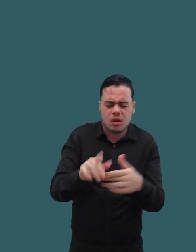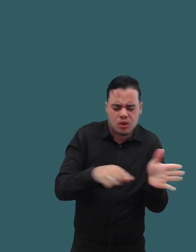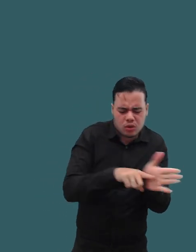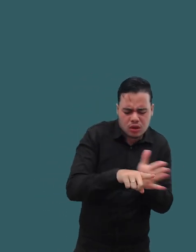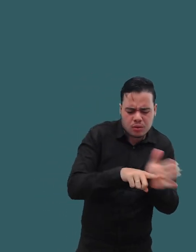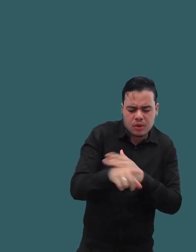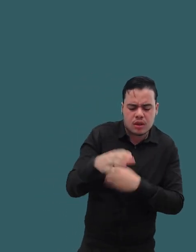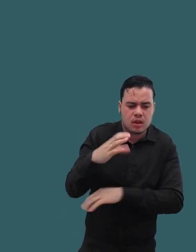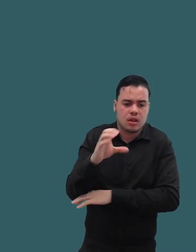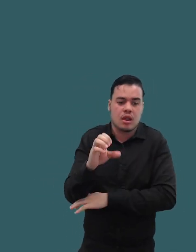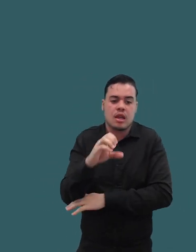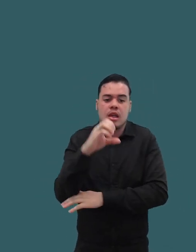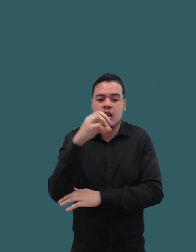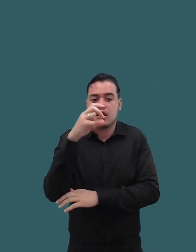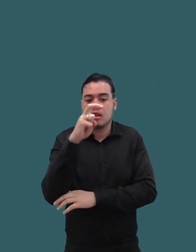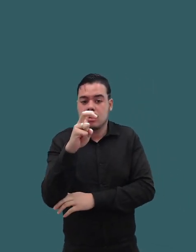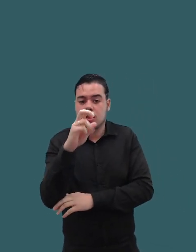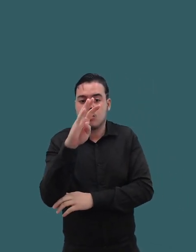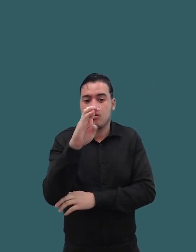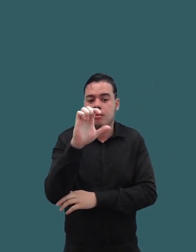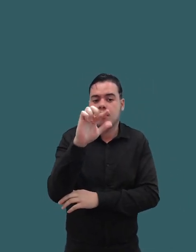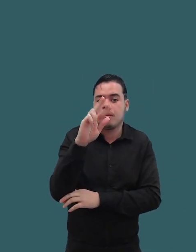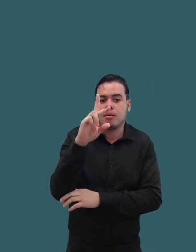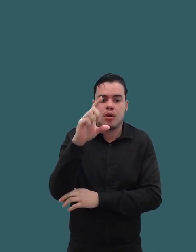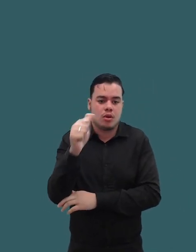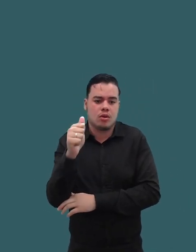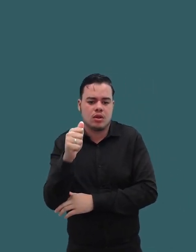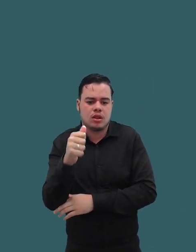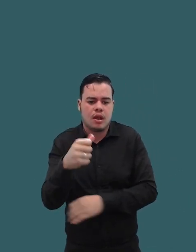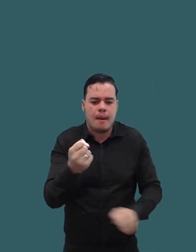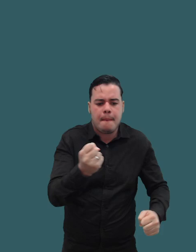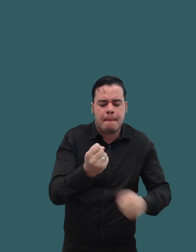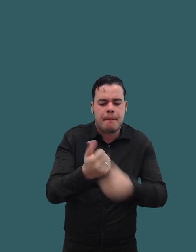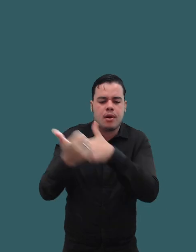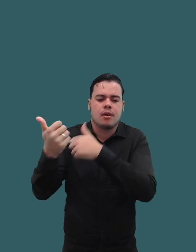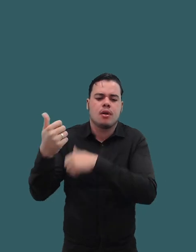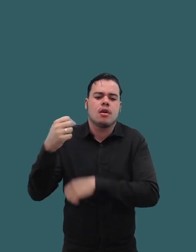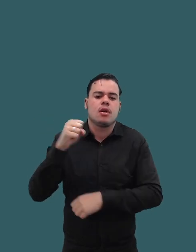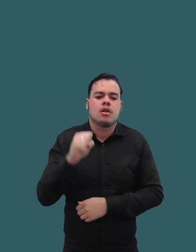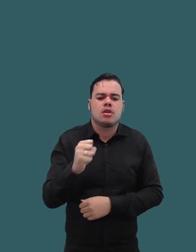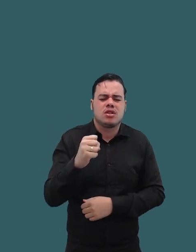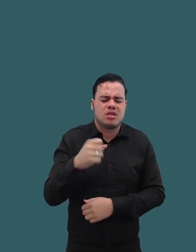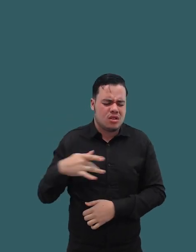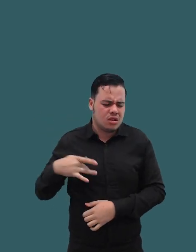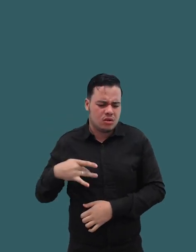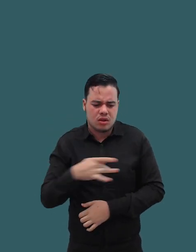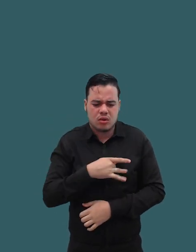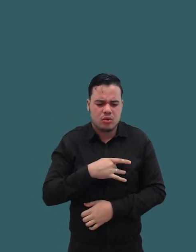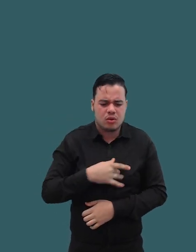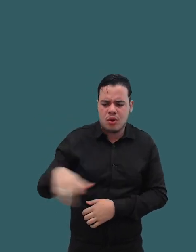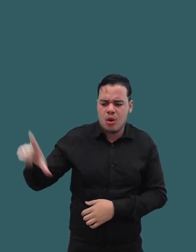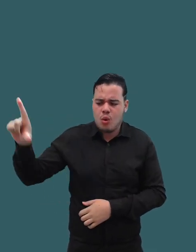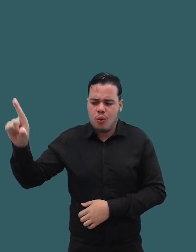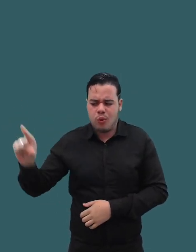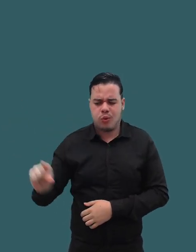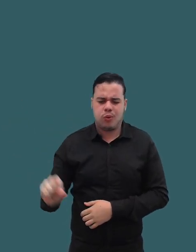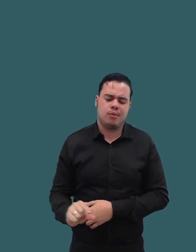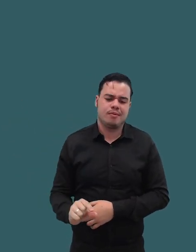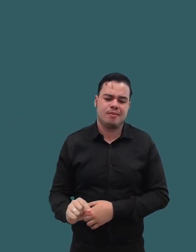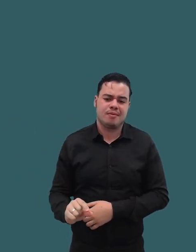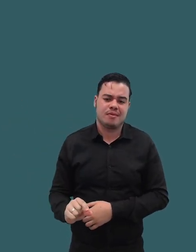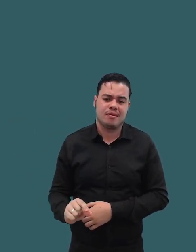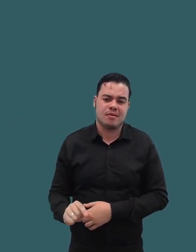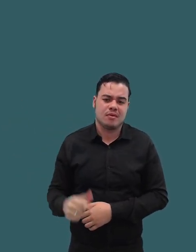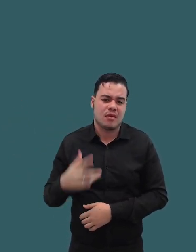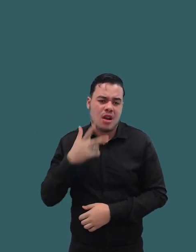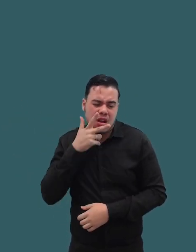bilhões de contribuição, de redução dos gastos com saúde pelo Ministério da Saúde, quando a gente vê